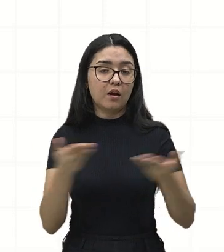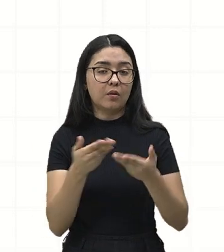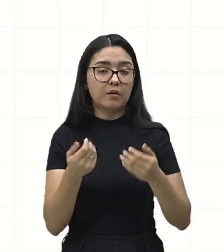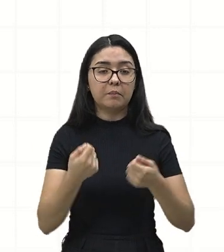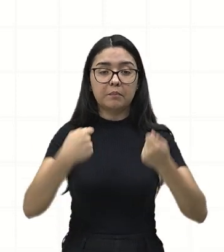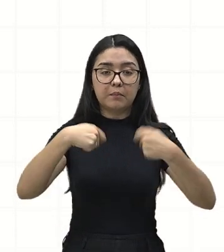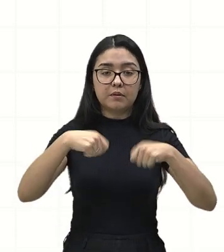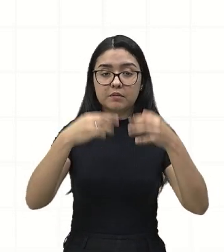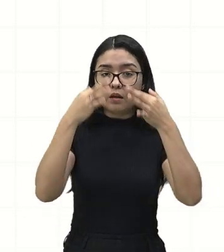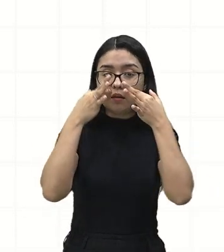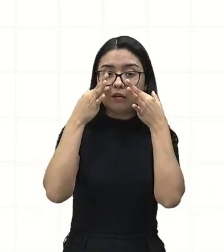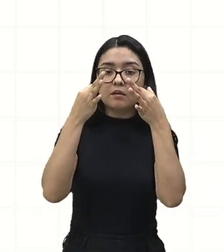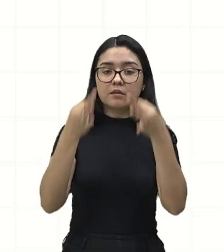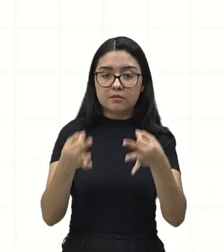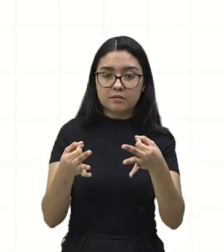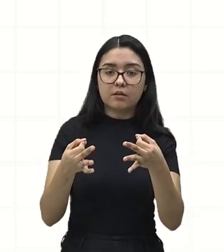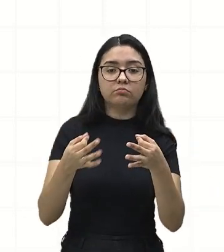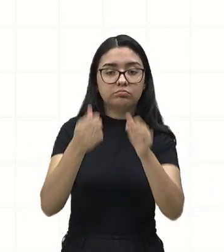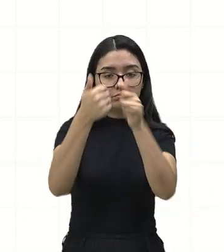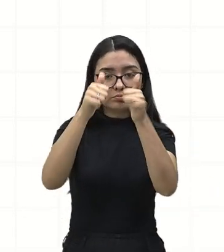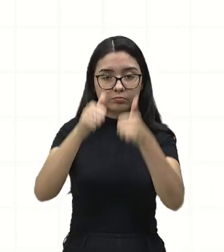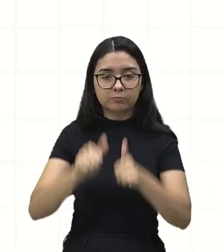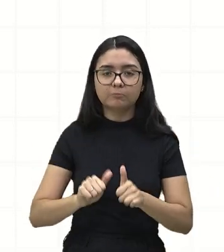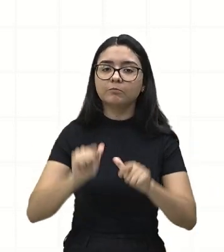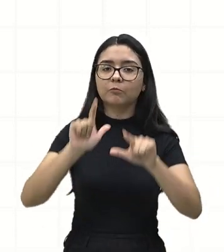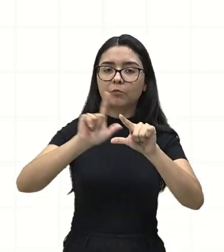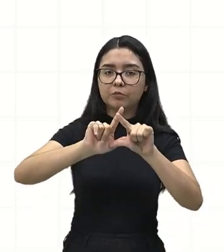bem aqui, antes de sair